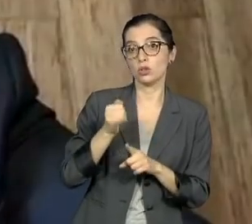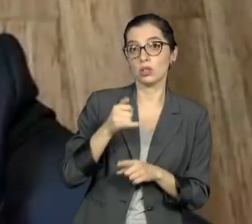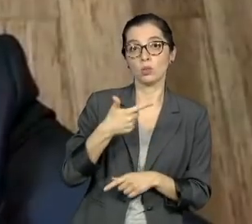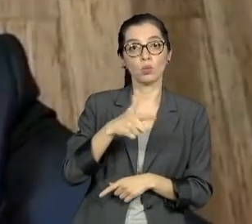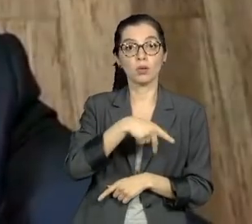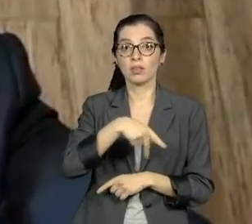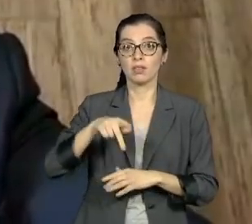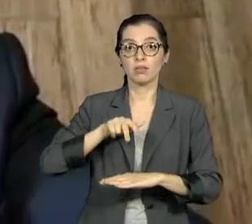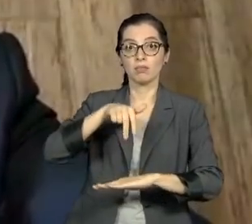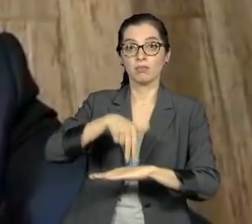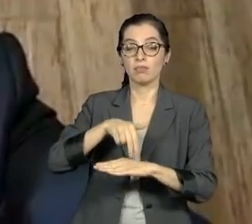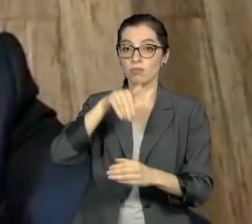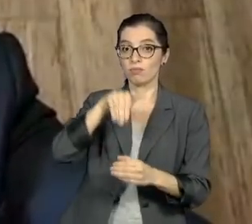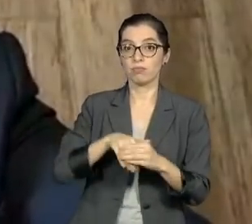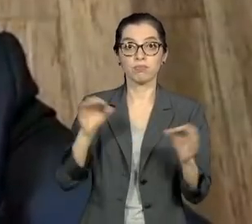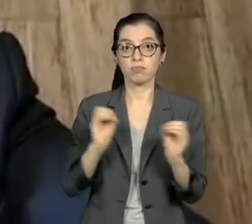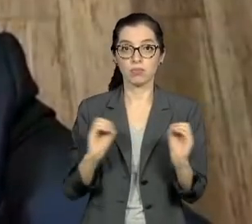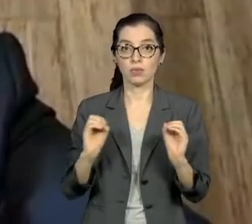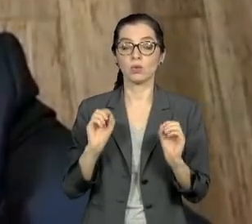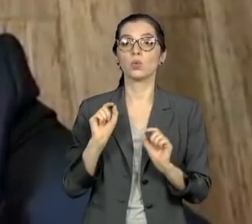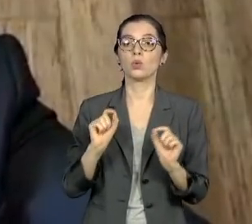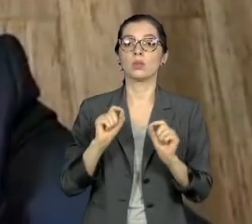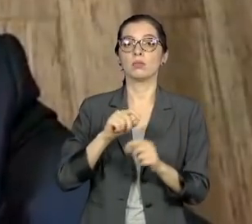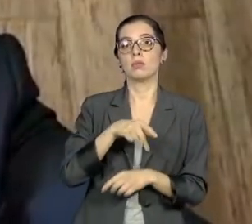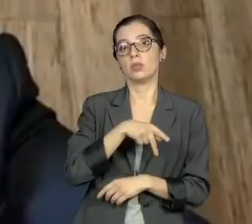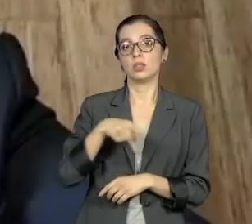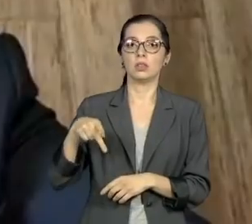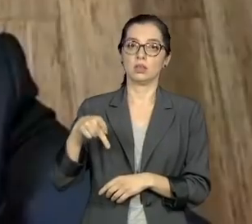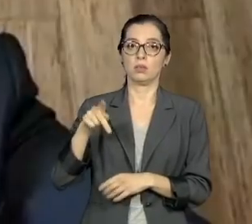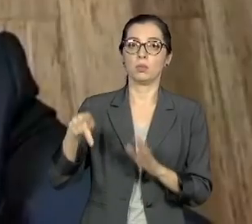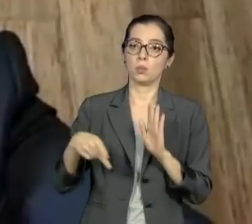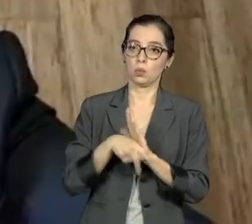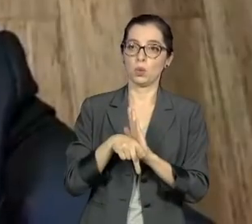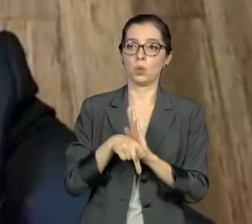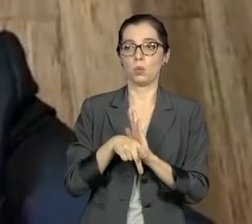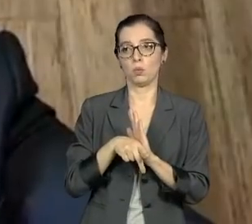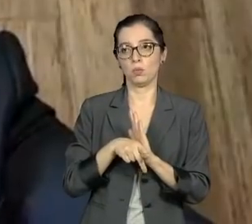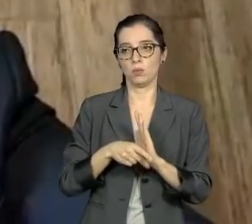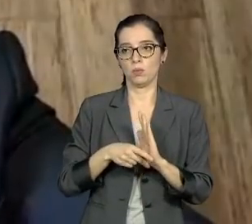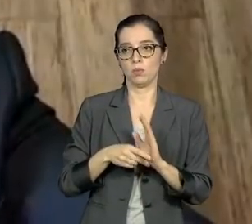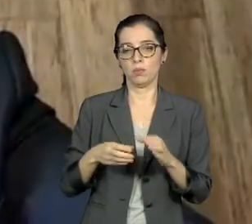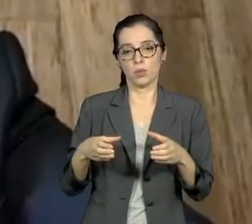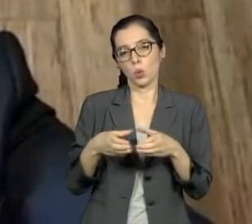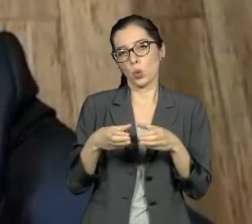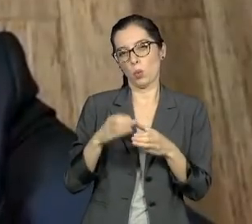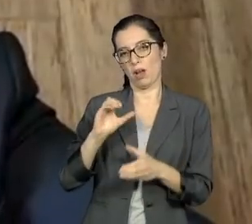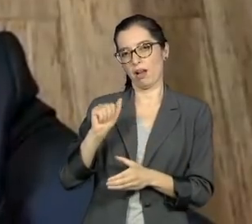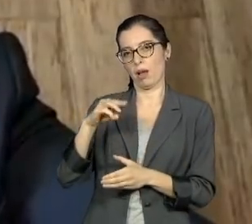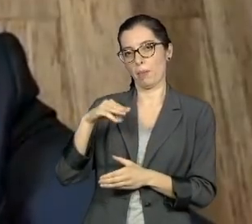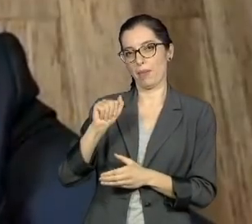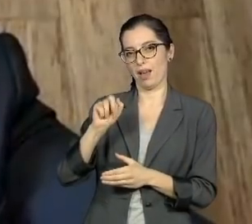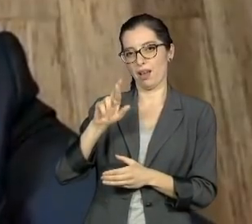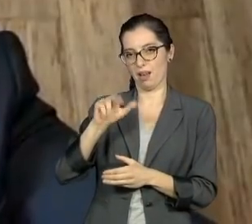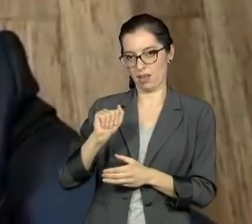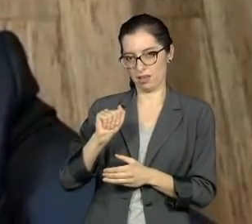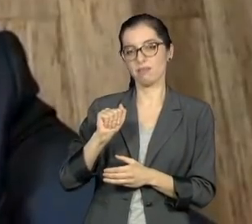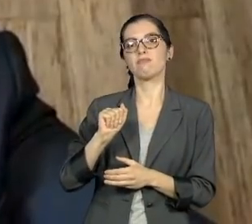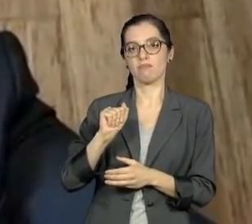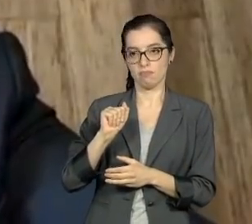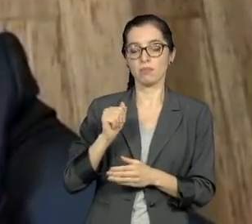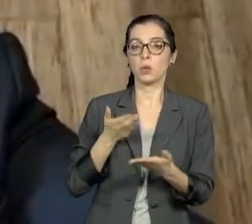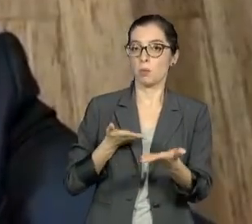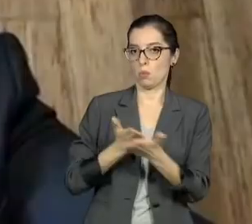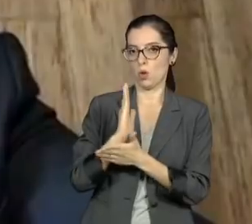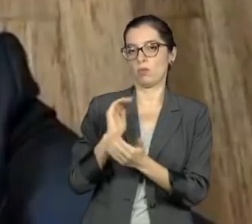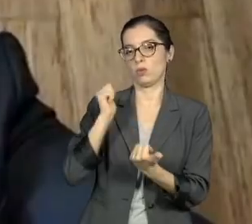eleito, quem assume é a presidente da Câmara, que atualmente é a democrata Nancy Pelosi. No lado republicano, os apoiadores do Trump também, e